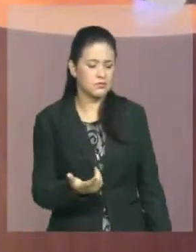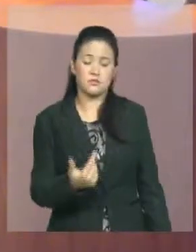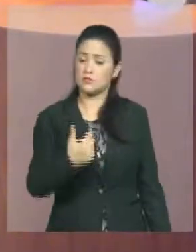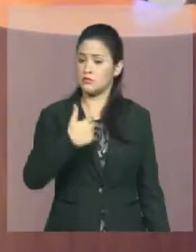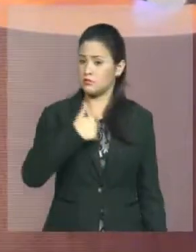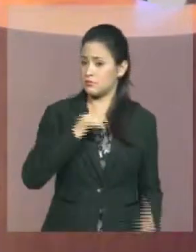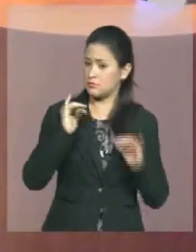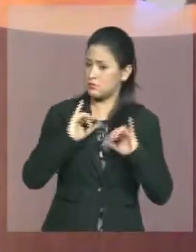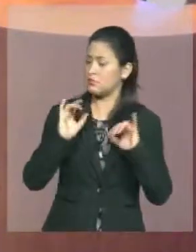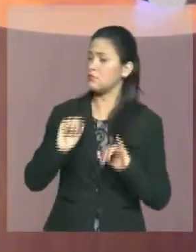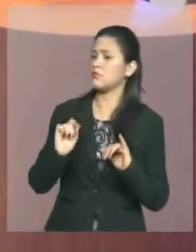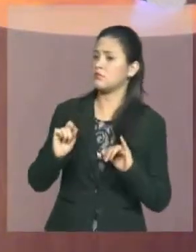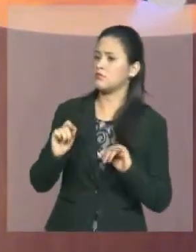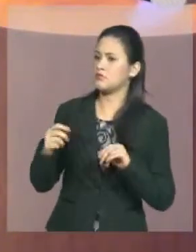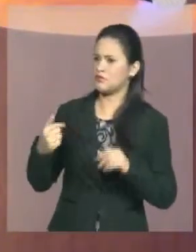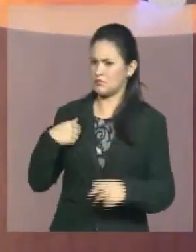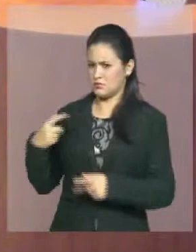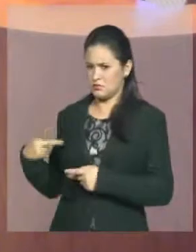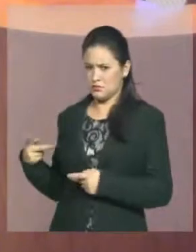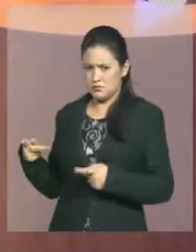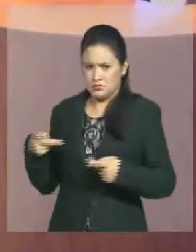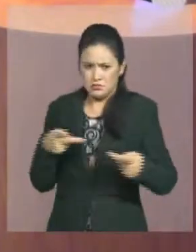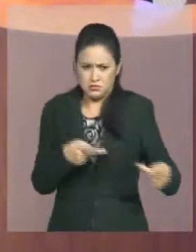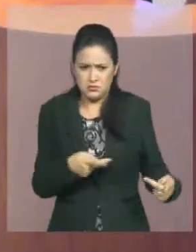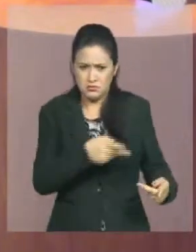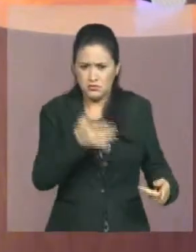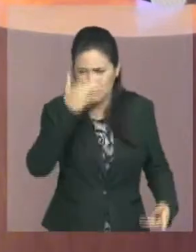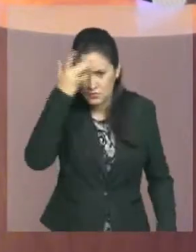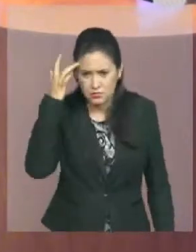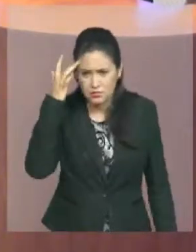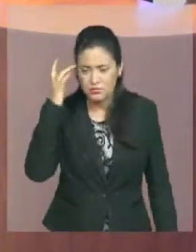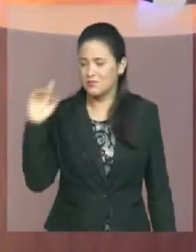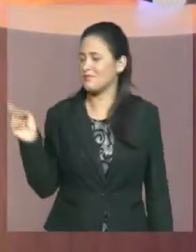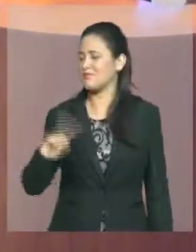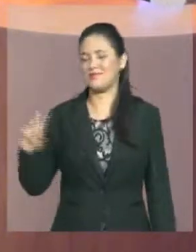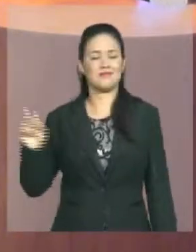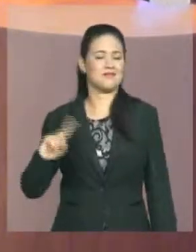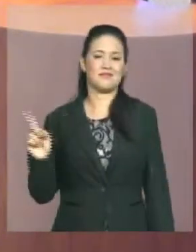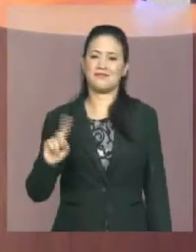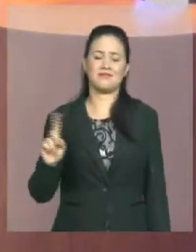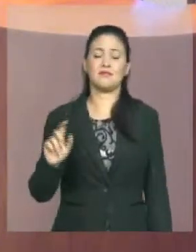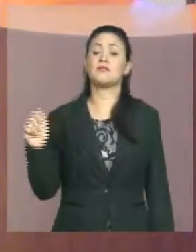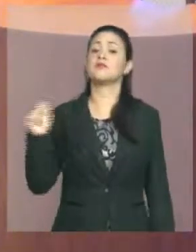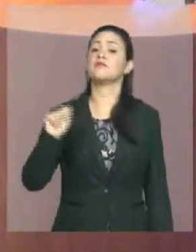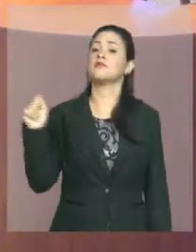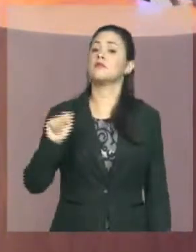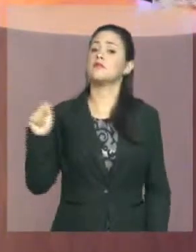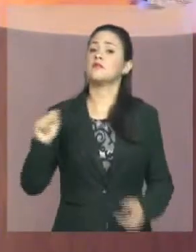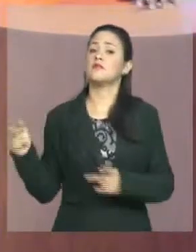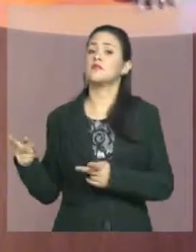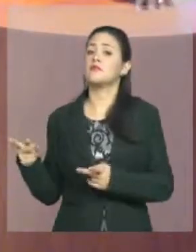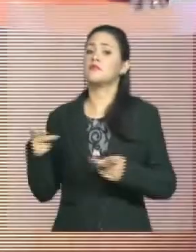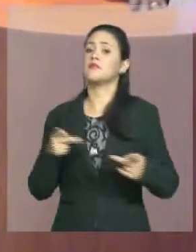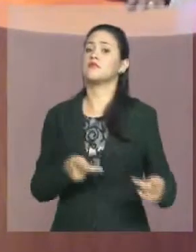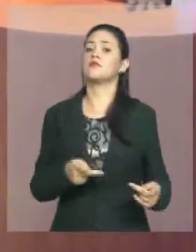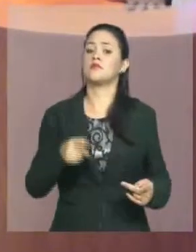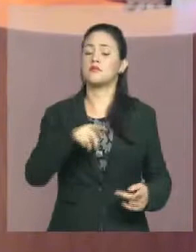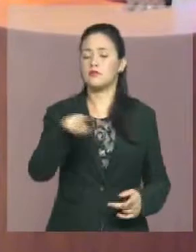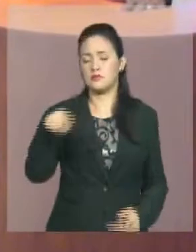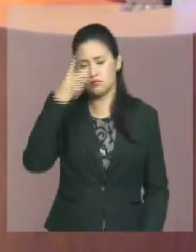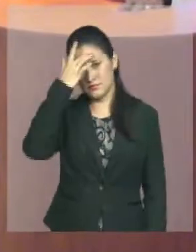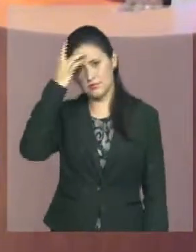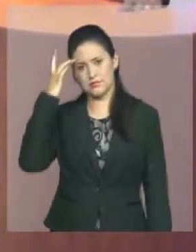eu. Quem fez a convocação foram as associações. Sei também que fizeram aí